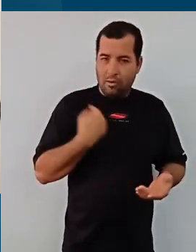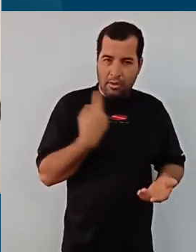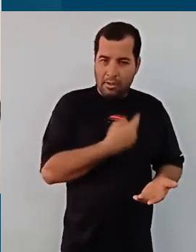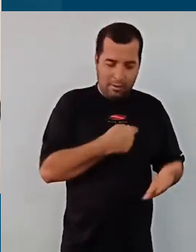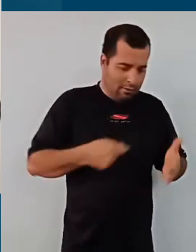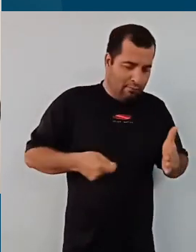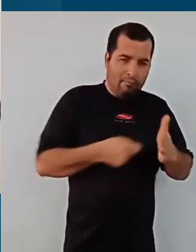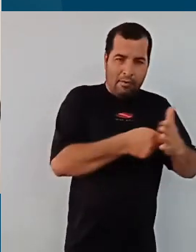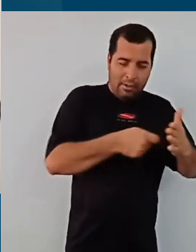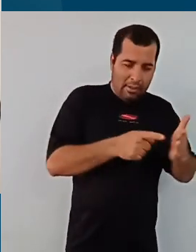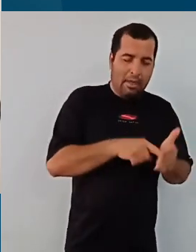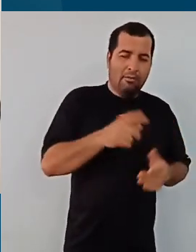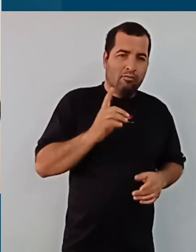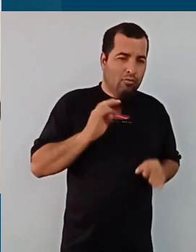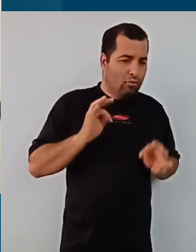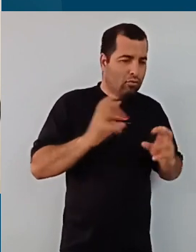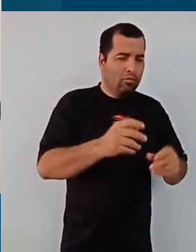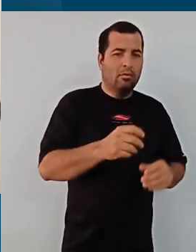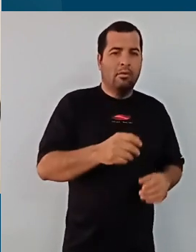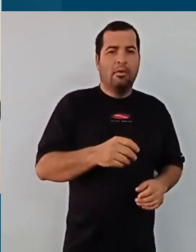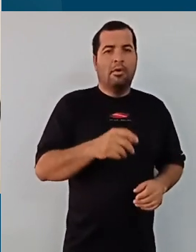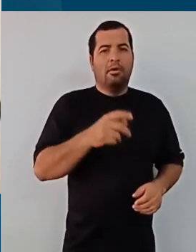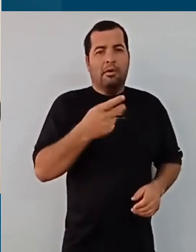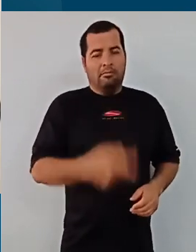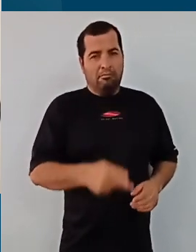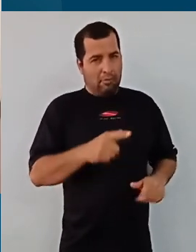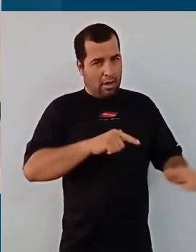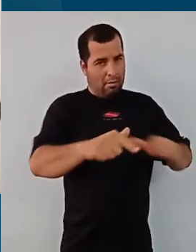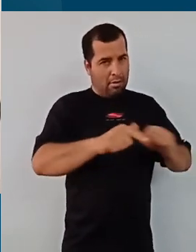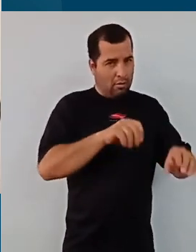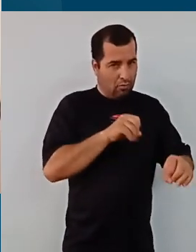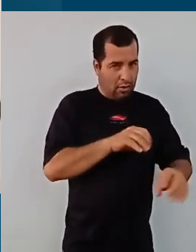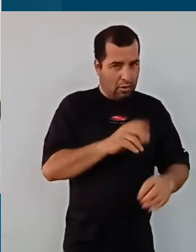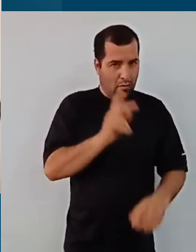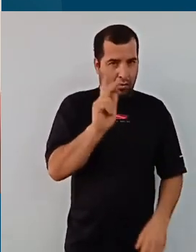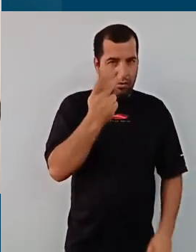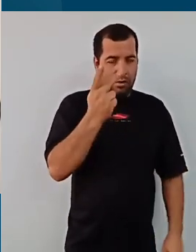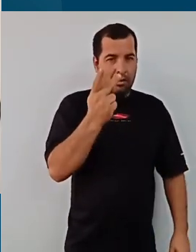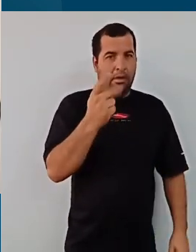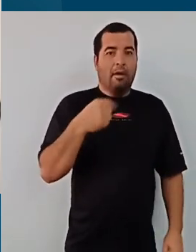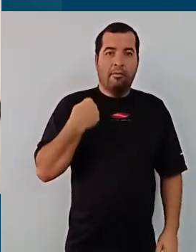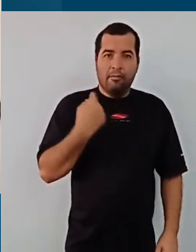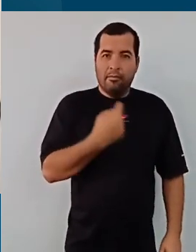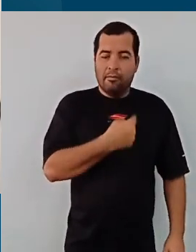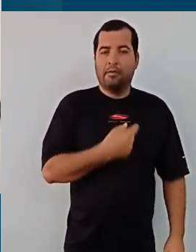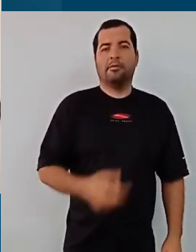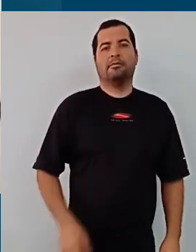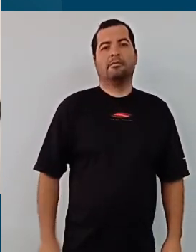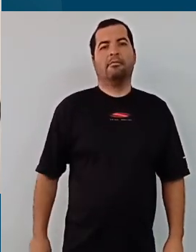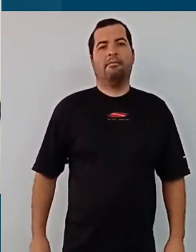pelos educadores, os profissionais de educação de Hortolândia. Então, só para fazer essa circunstância, né, que